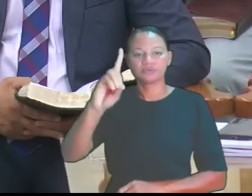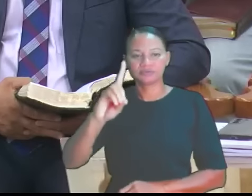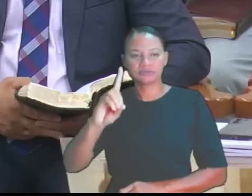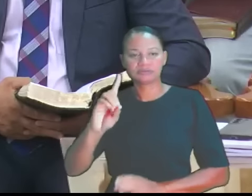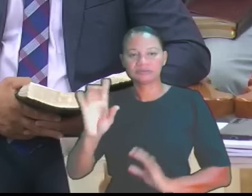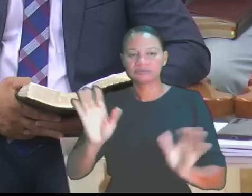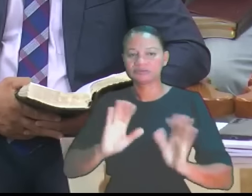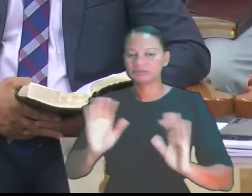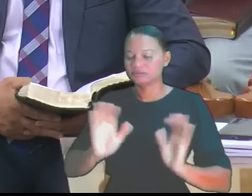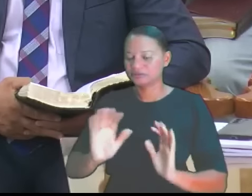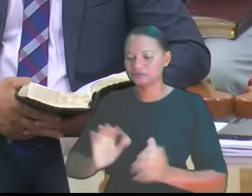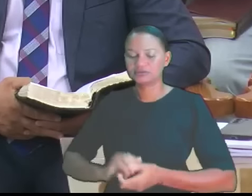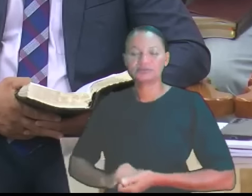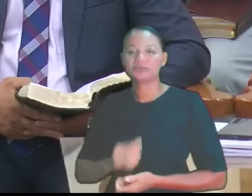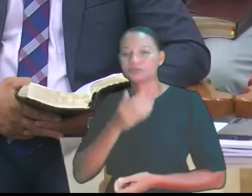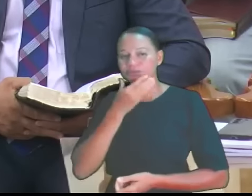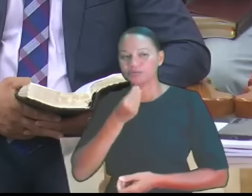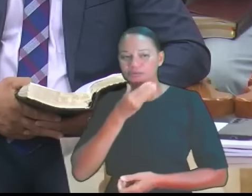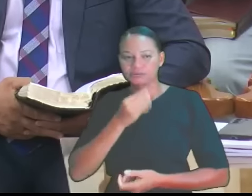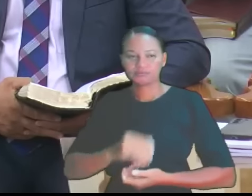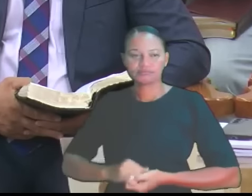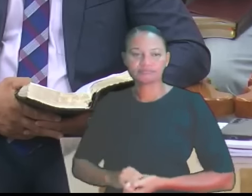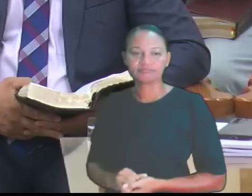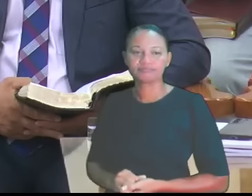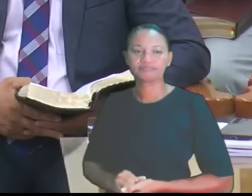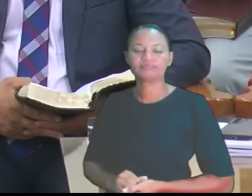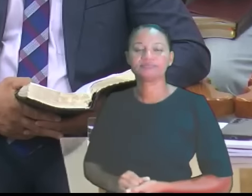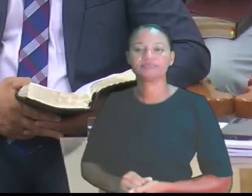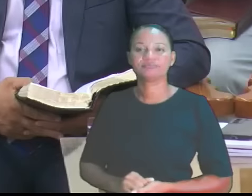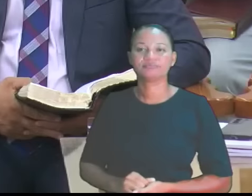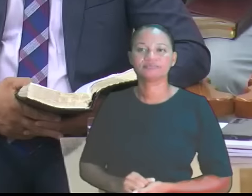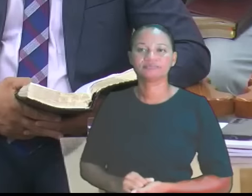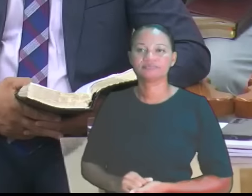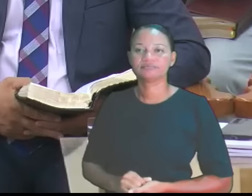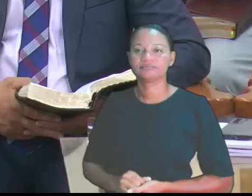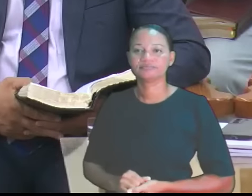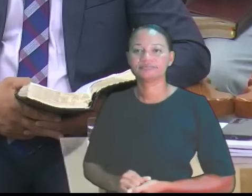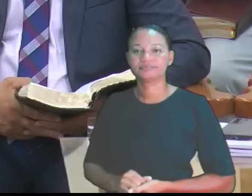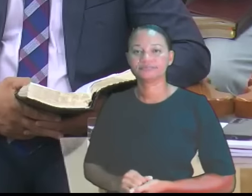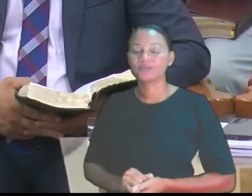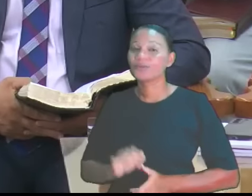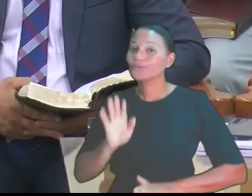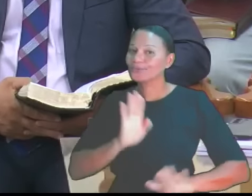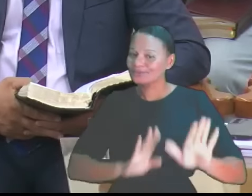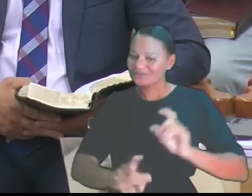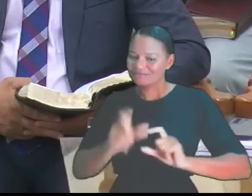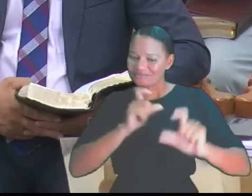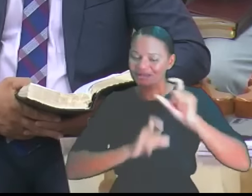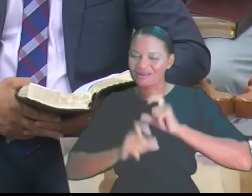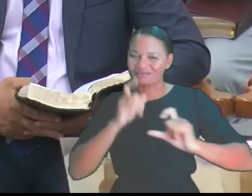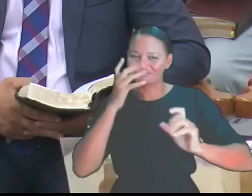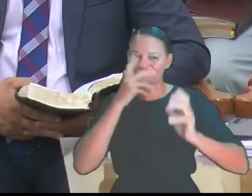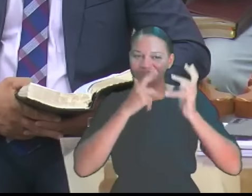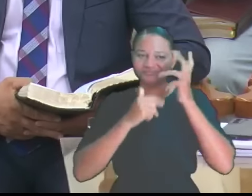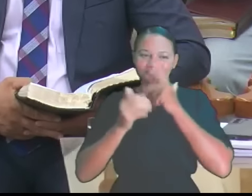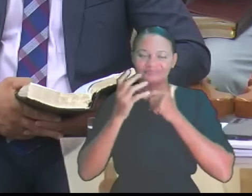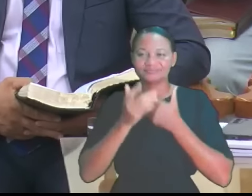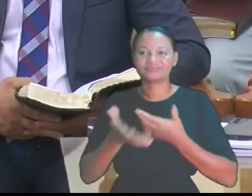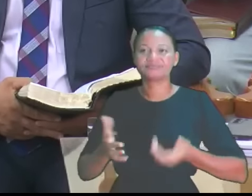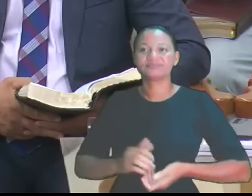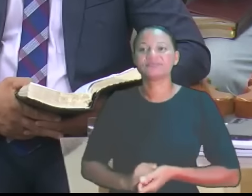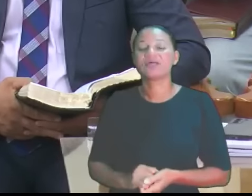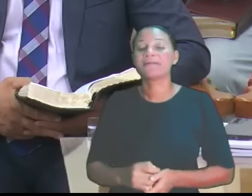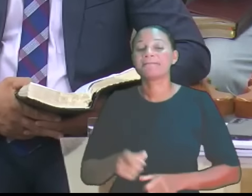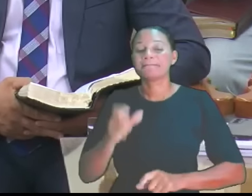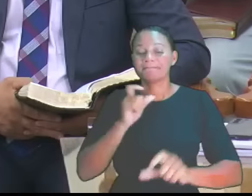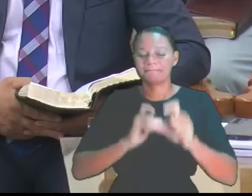E ele gostou do elogio, ficou quieto. Cuidado com o elogio, irmão. Tem elogio que as pessoas fazem